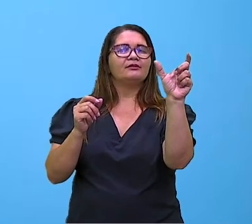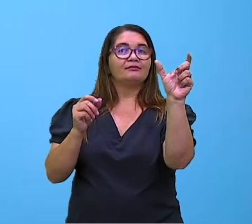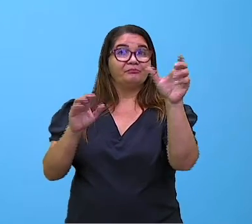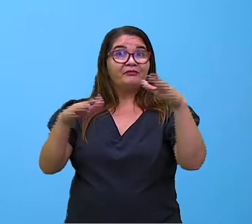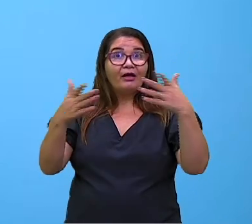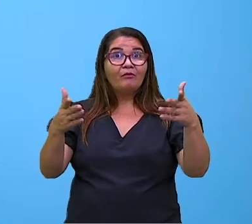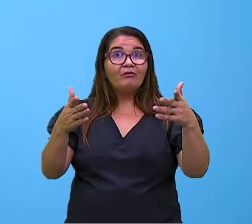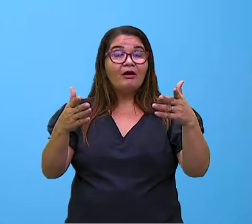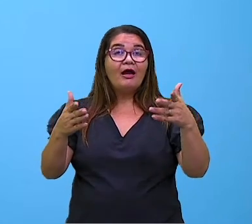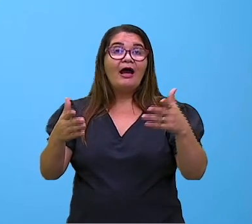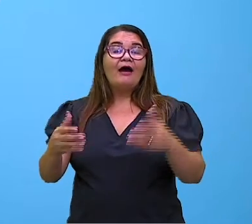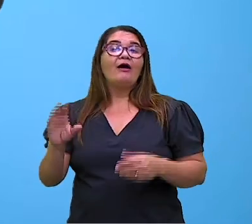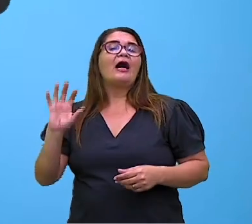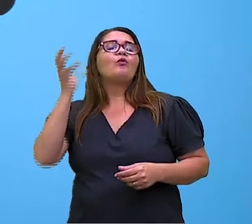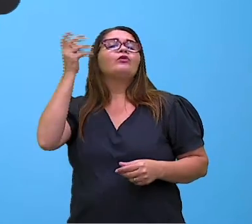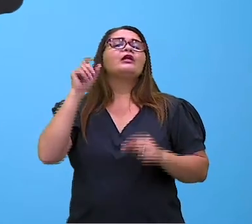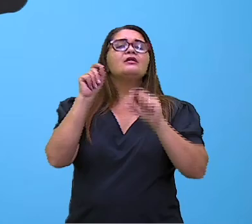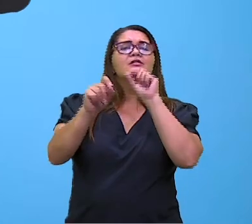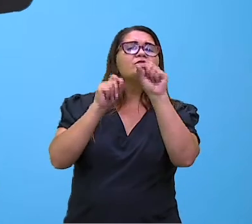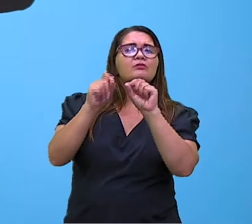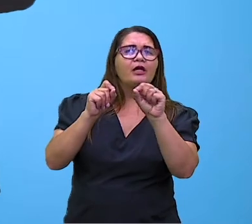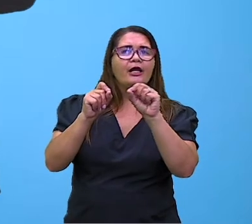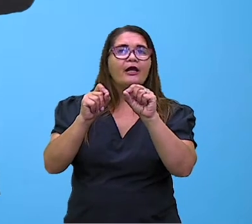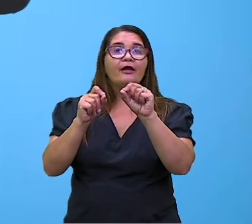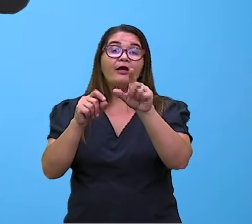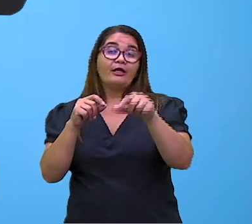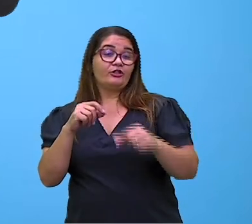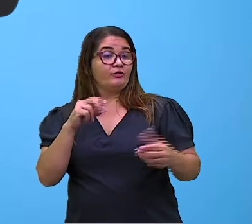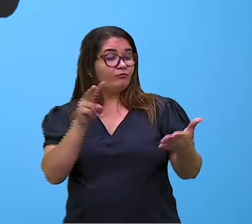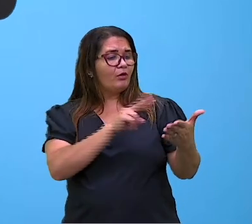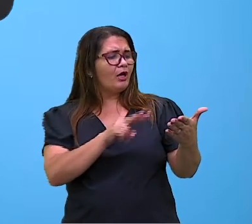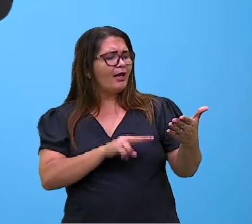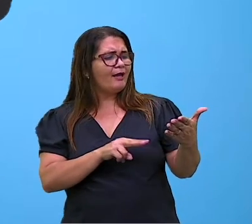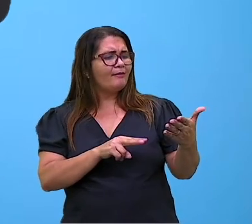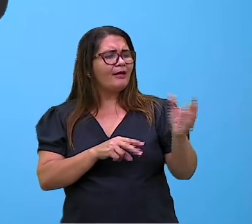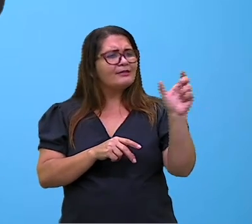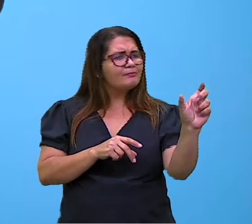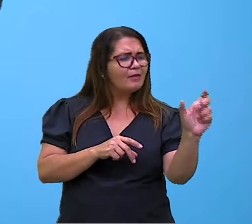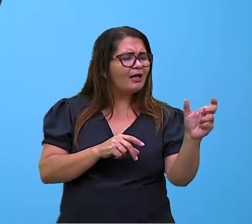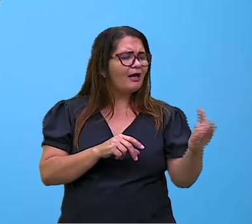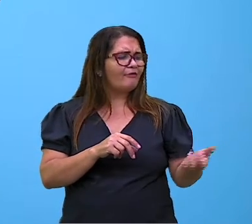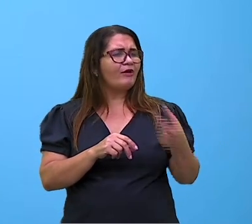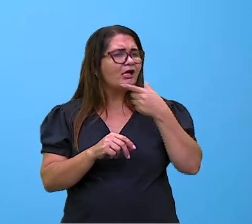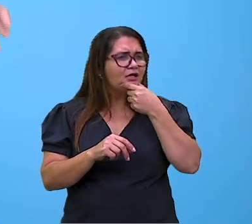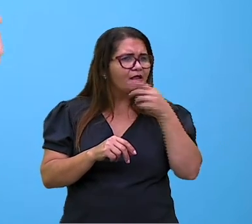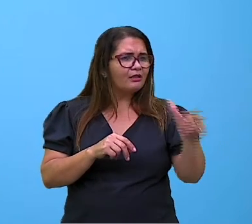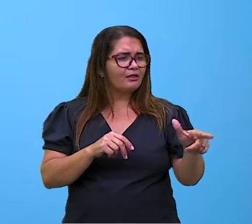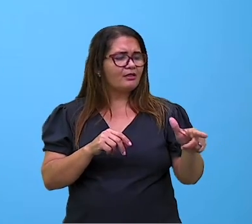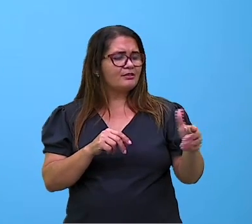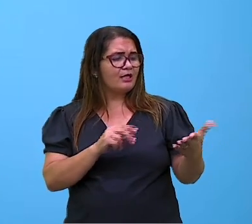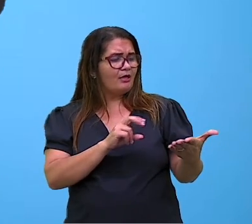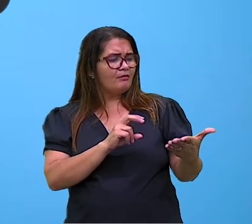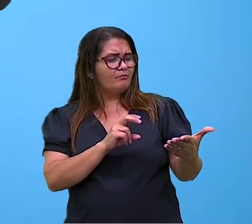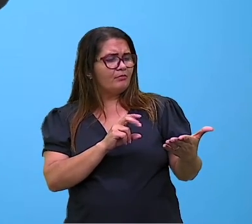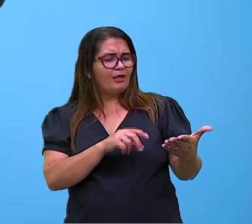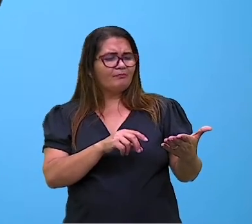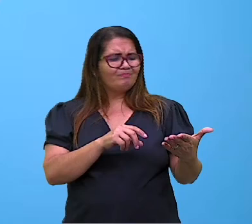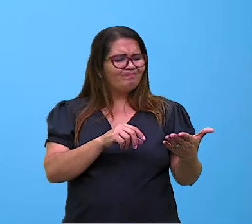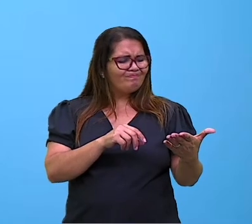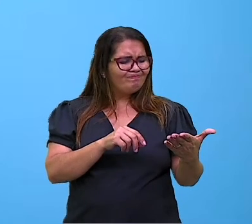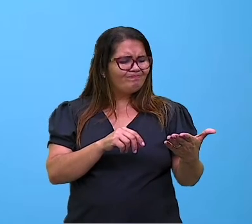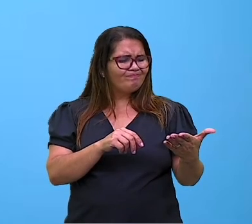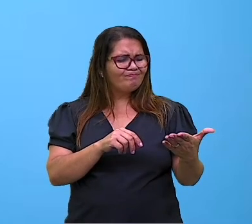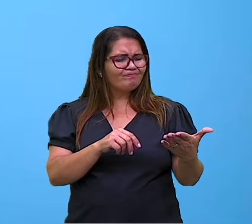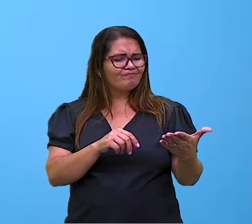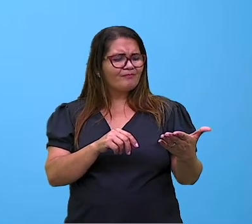isso? Como que você vai conseguir entender isso? Aprendendo a escrever em inglês, aprendendo a